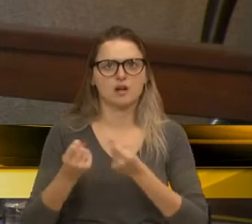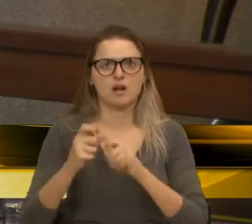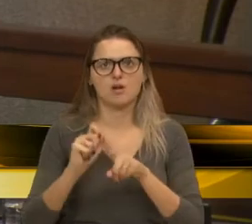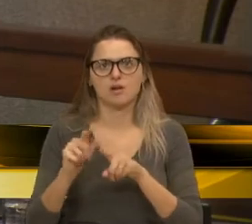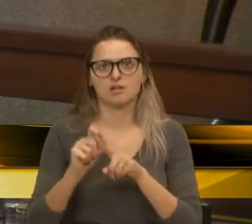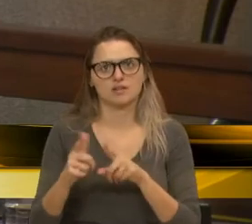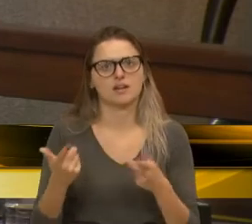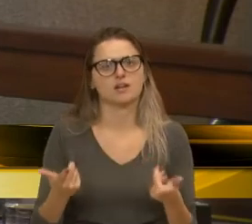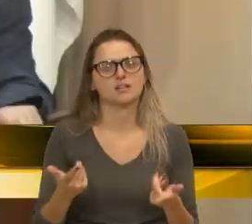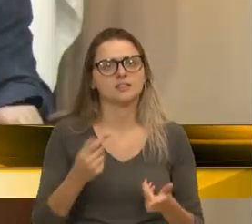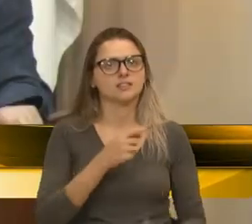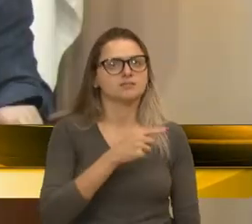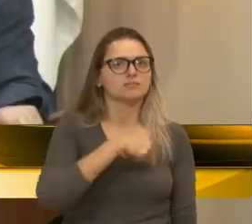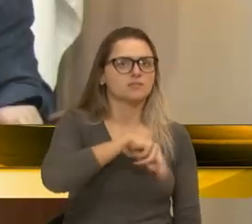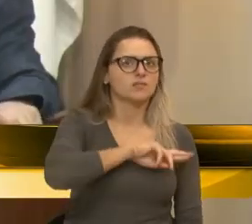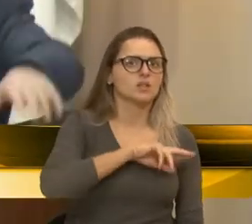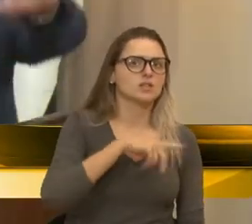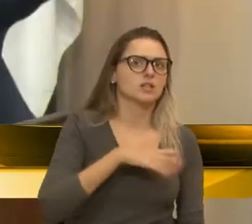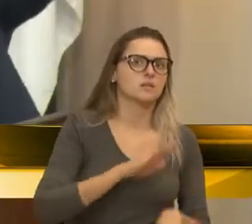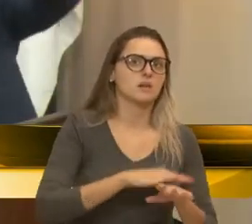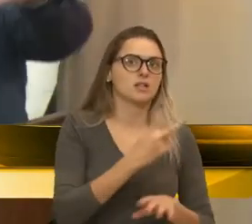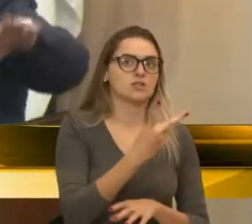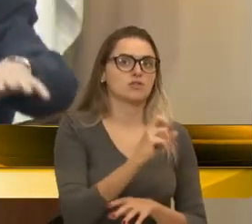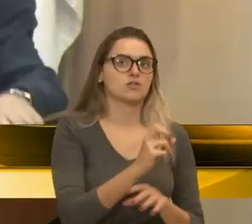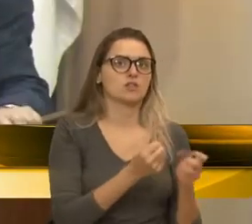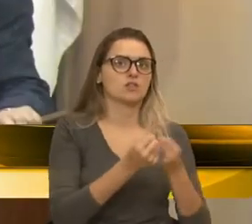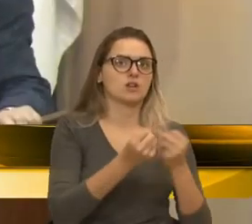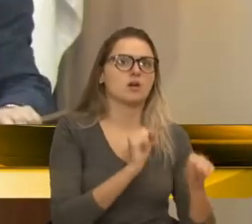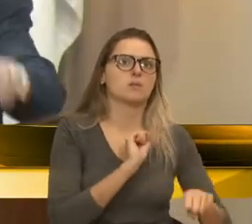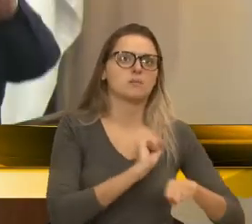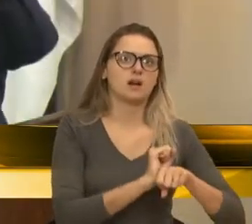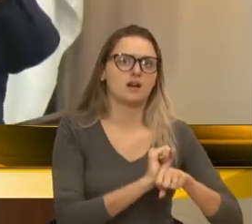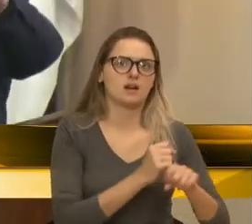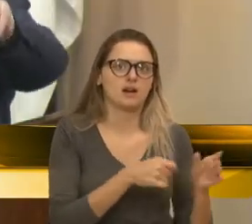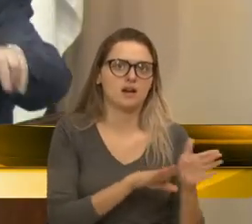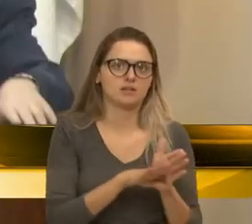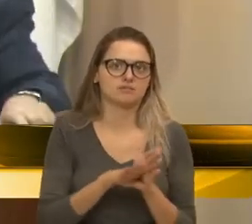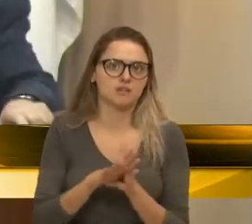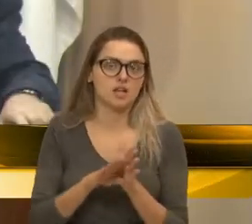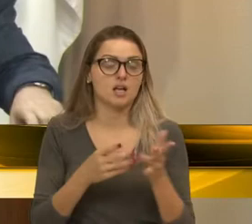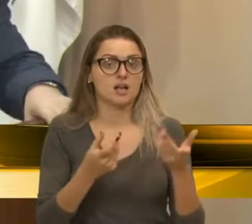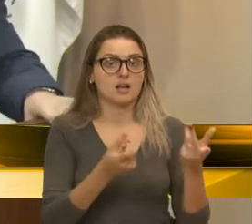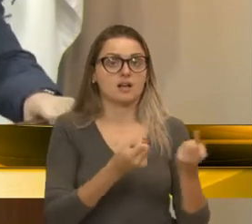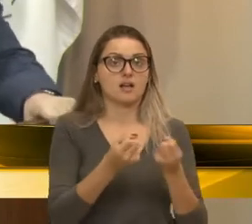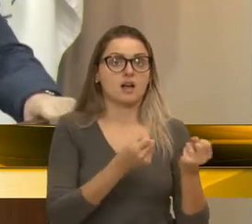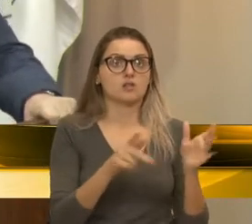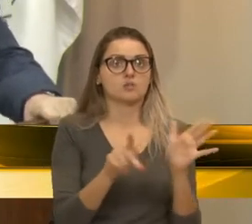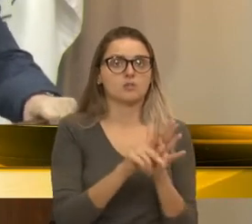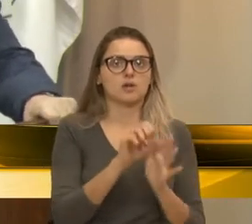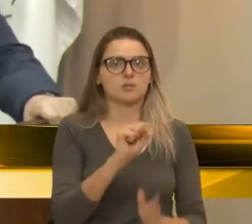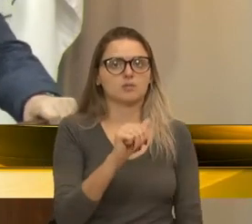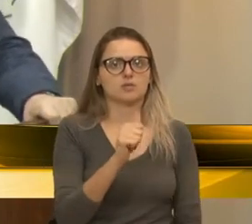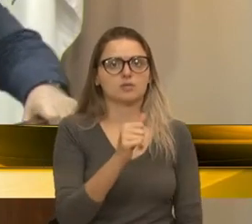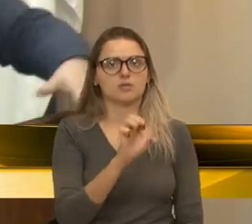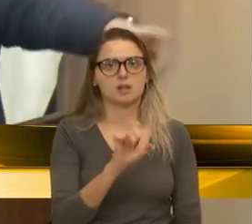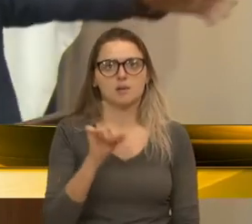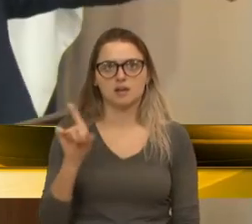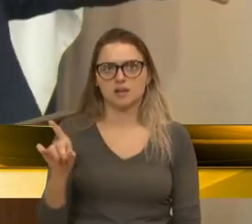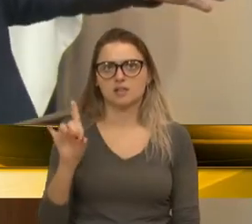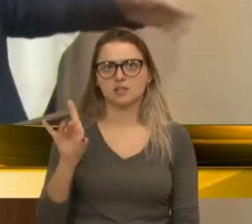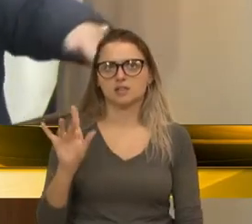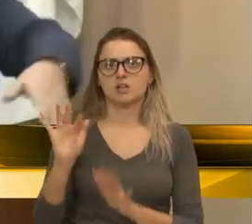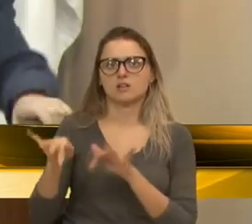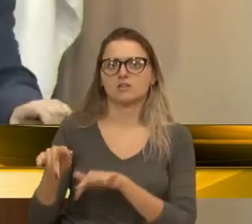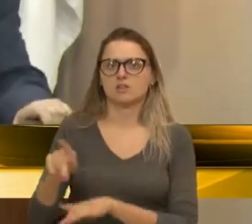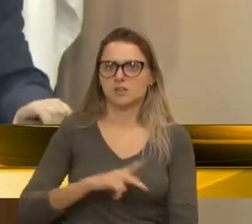Na realidade, nós estamos com mais de 20 veículos parados no estacionamento. Vamos verificar. Veículos próprios do SAMAI. Vamos só concluindo, Obrigado. vereador Adiló,